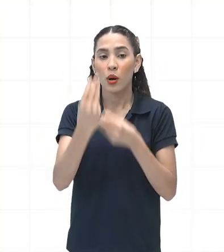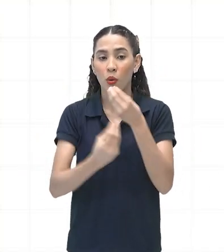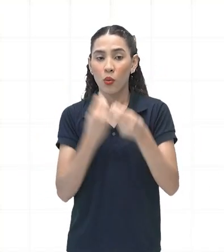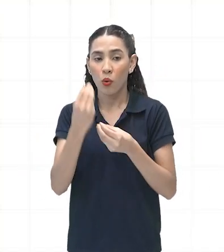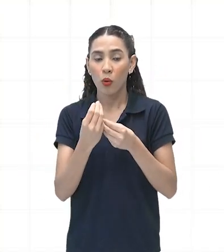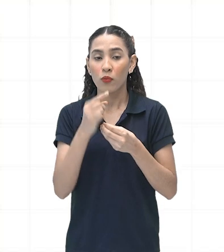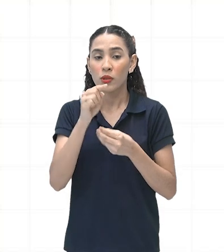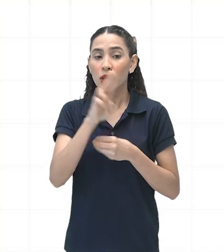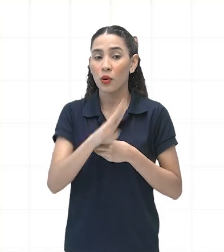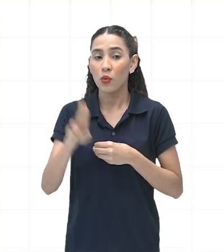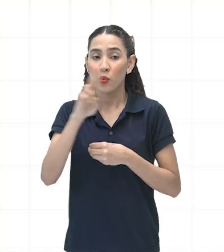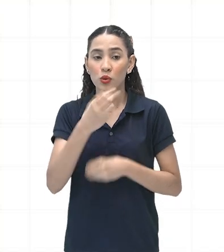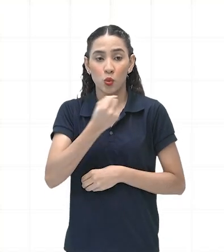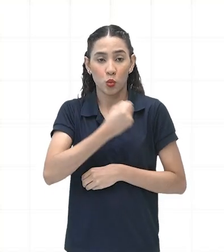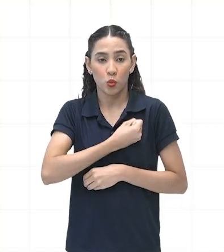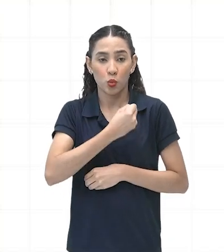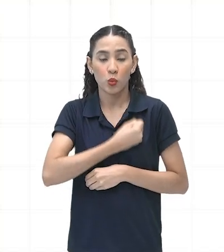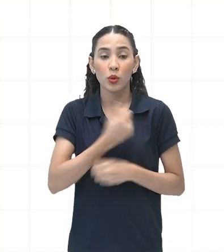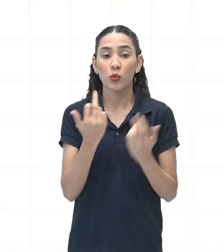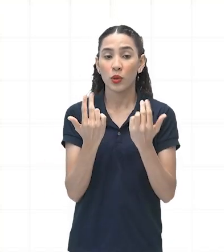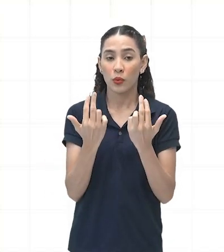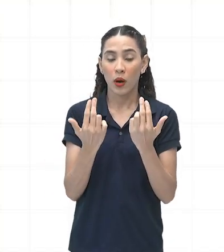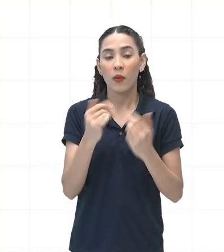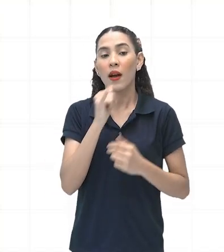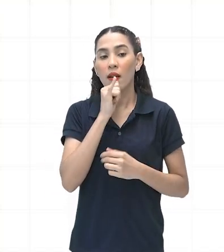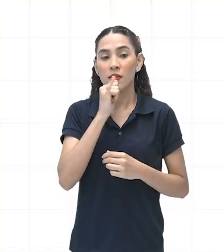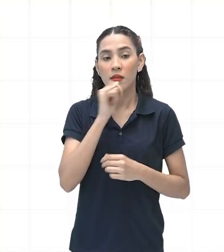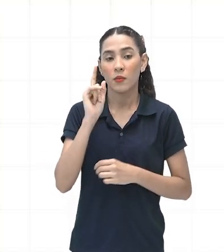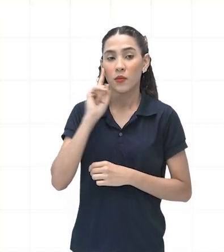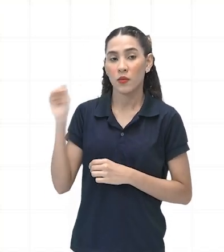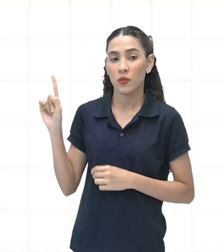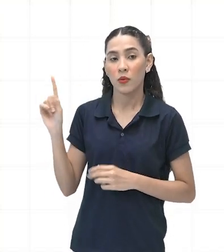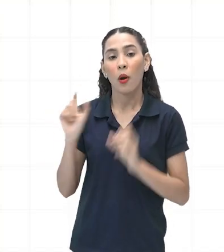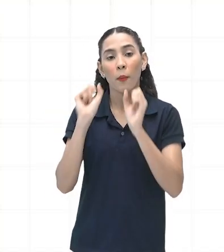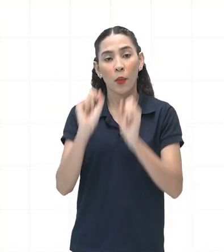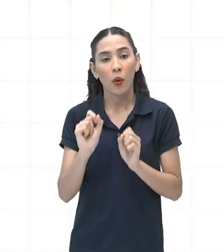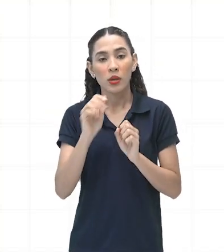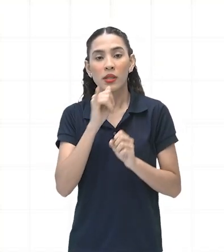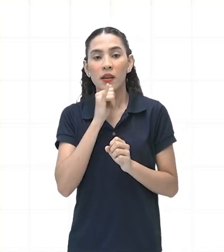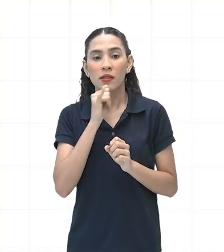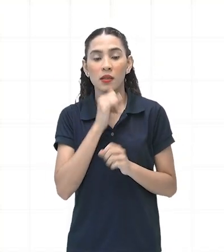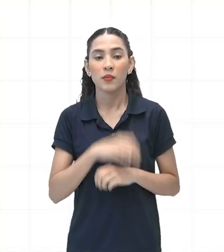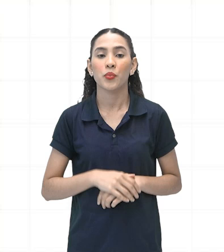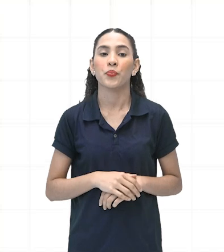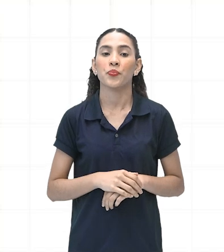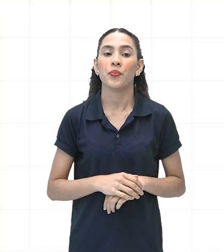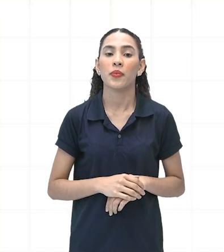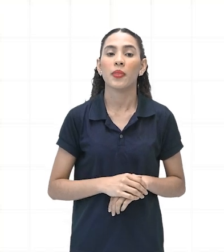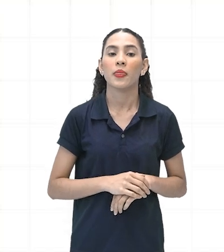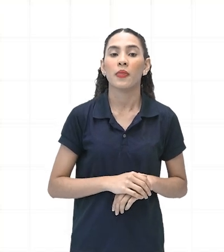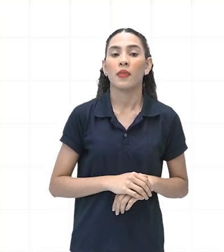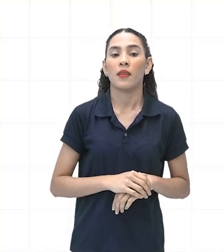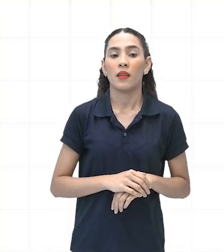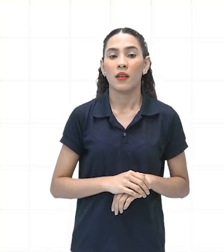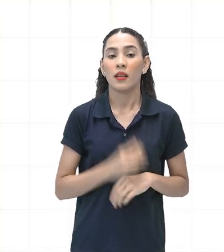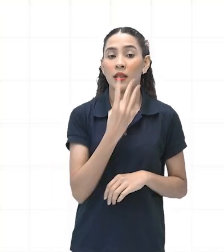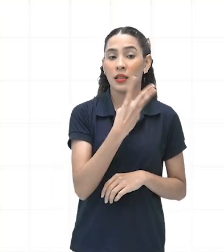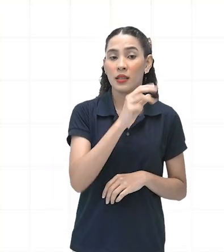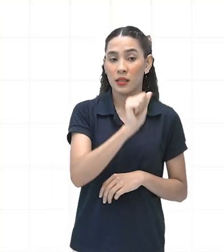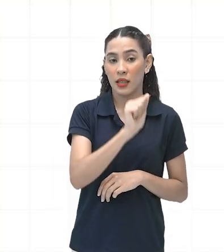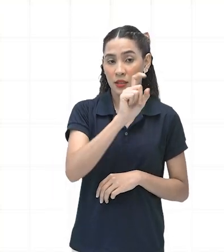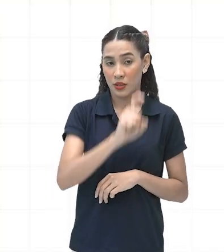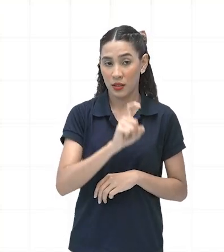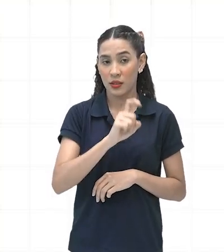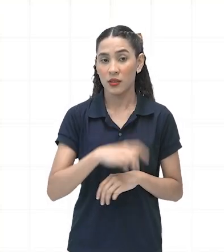trabalhe com os fatores comuns em evidência. Então, ó, eu posso escrever esse termo aqui, A,